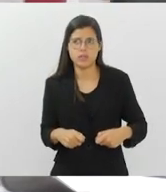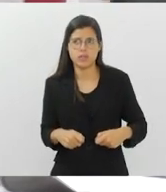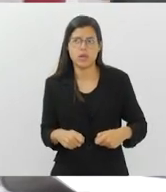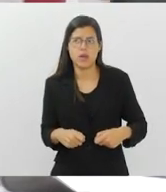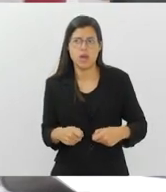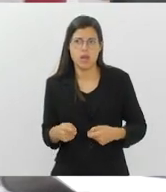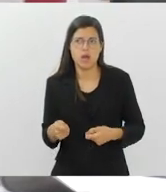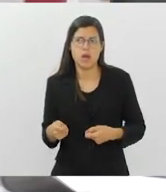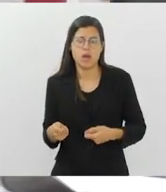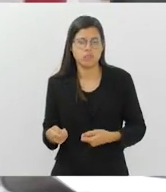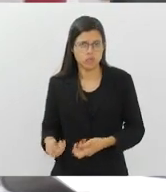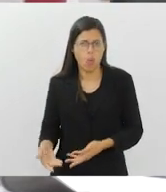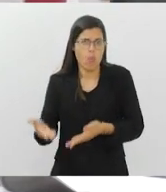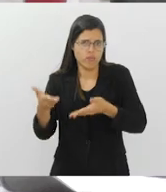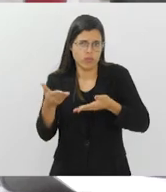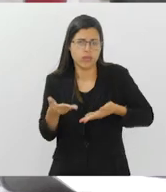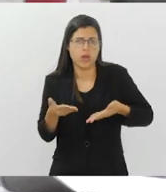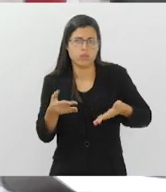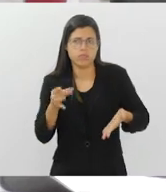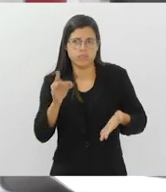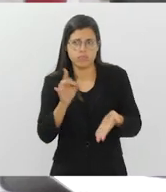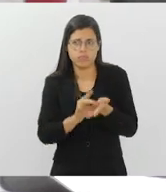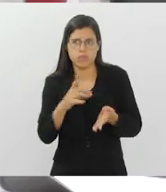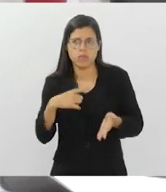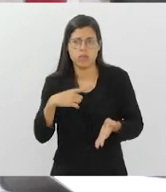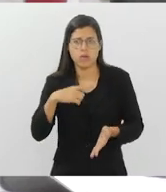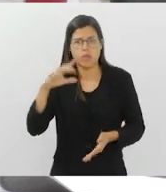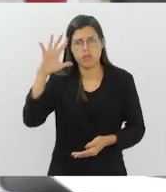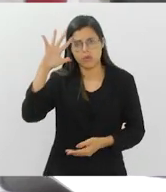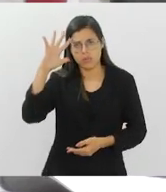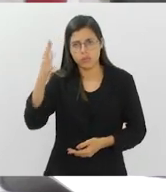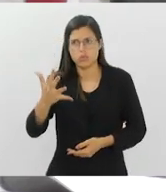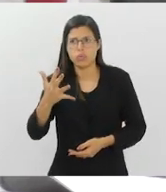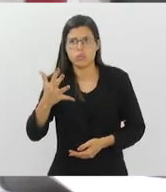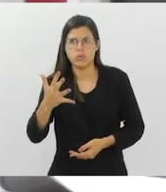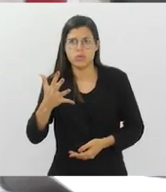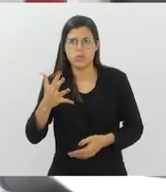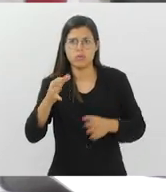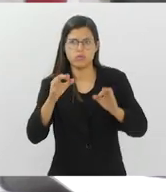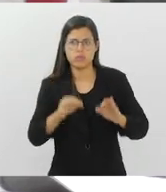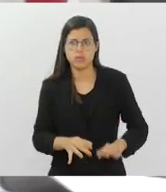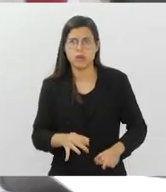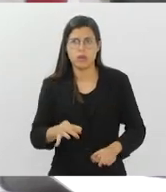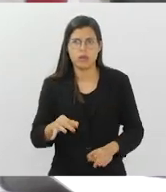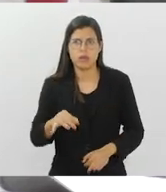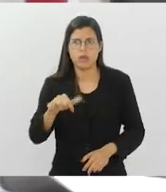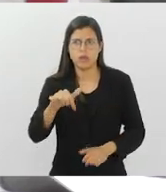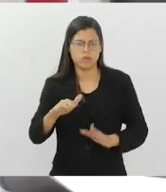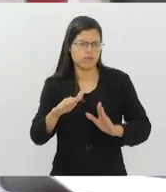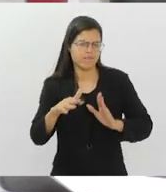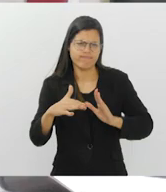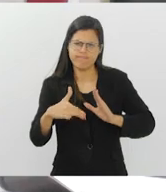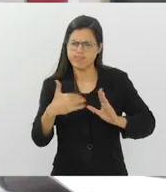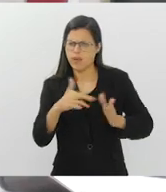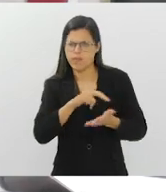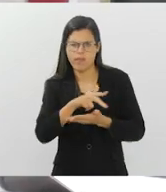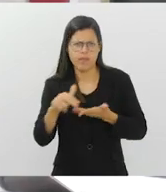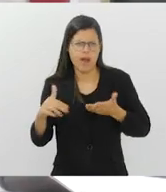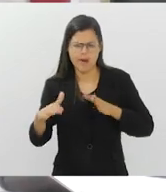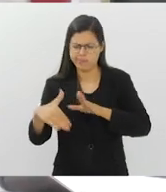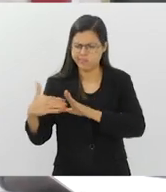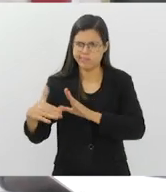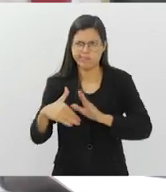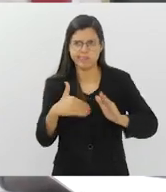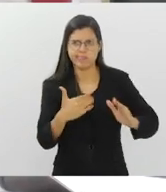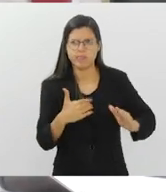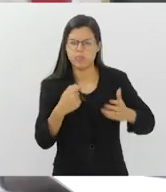convites para que, de fato, nós tenhamos uma solução absoluta nesta questão, que aqui eu estou recebendo vários e vários, que agora não